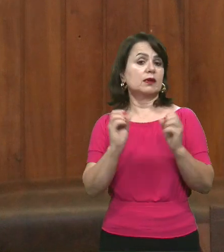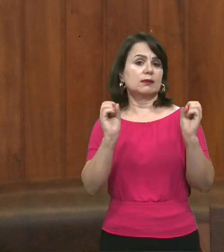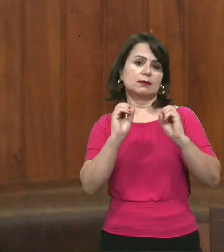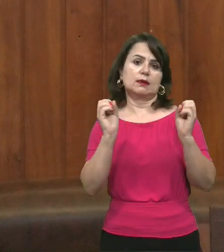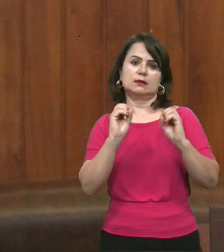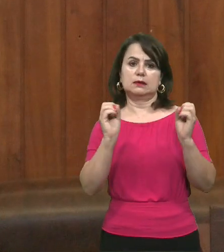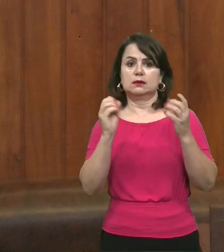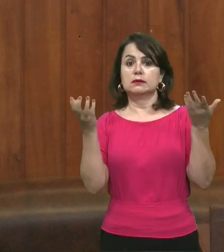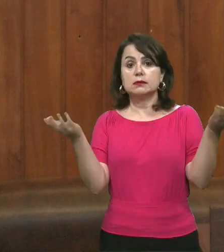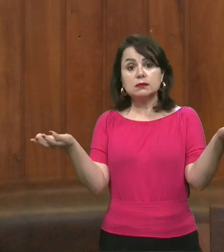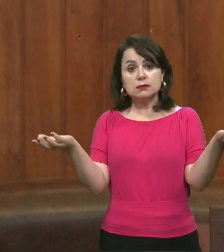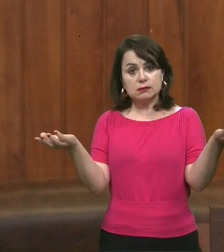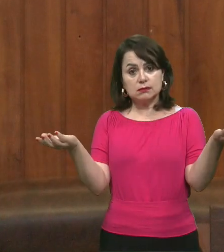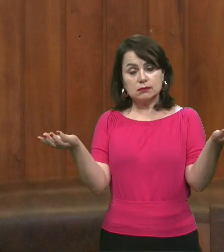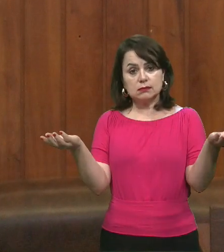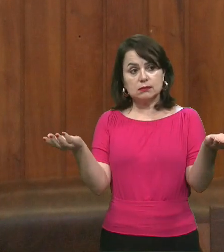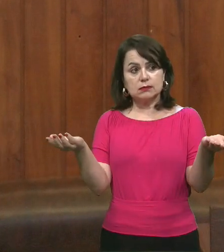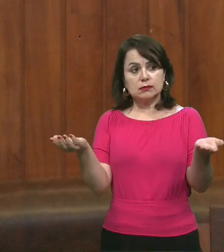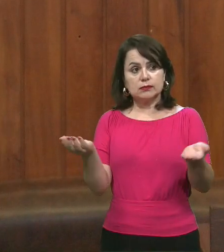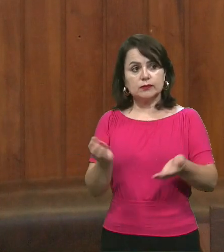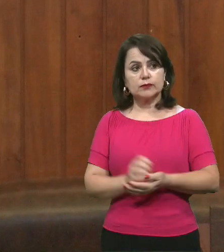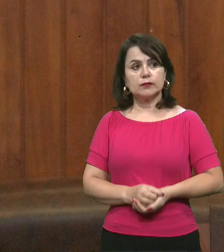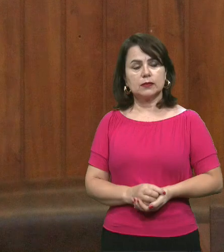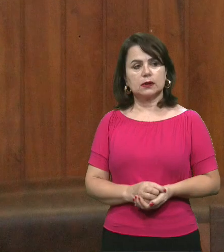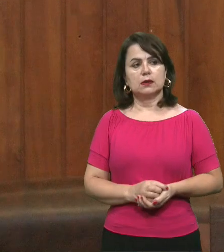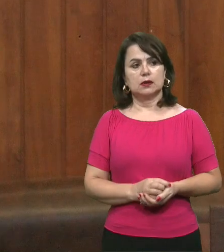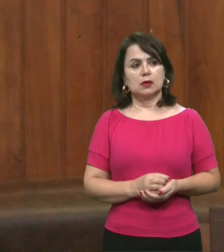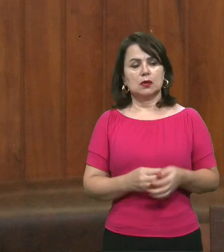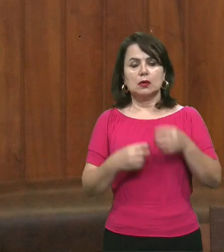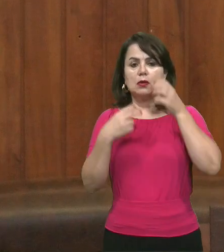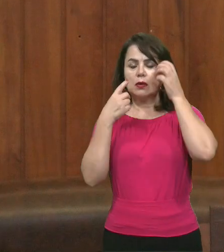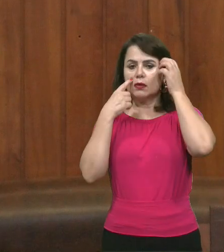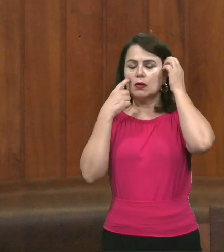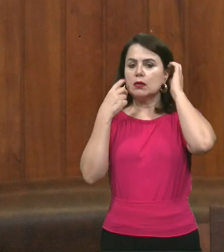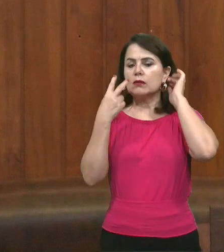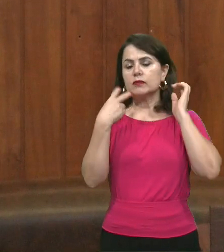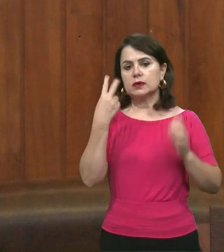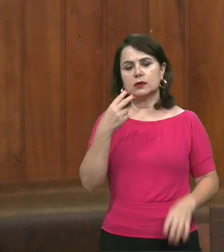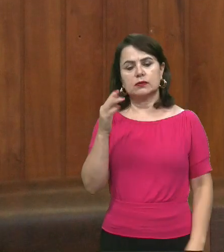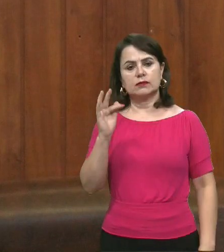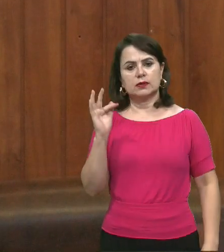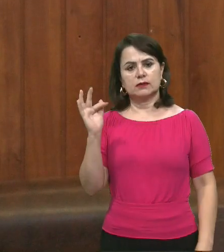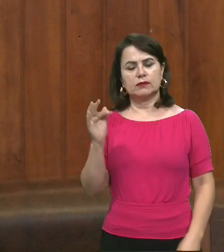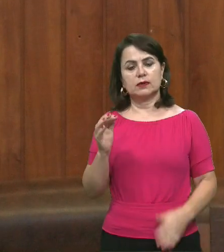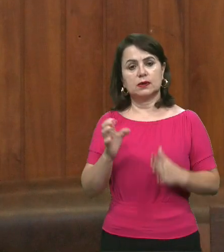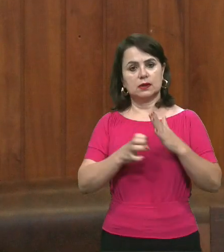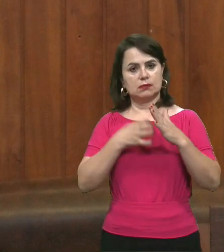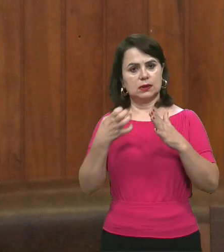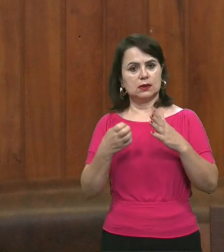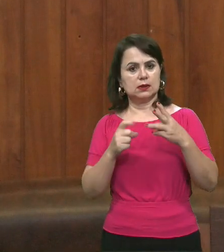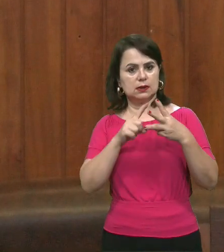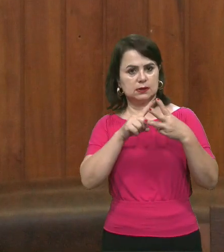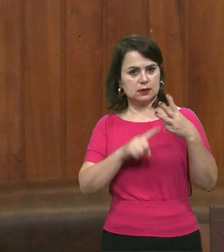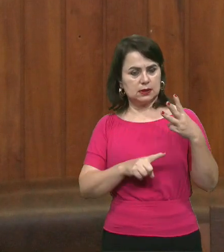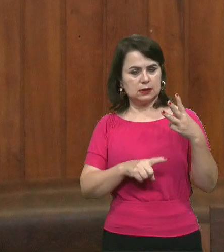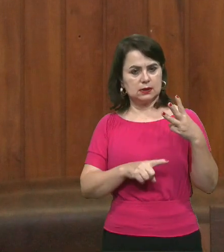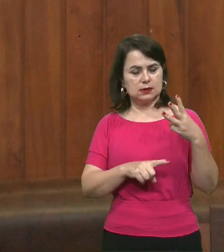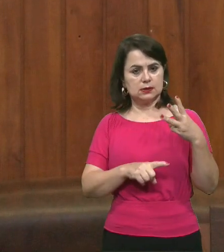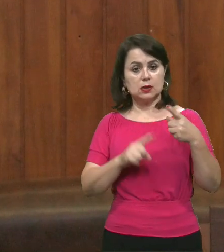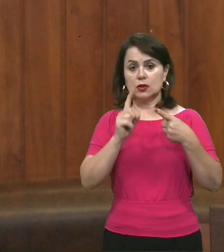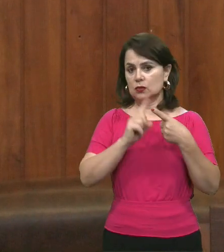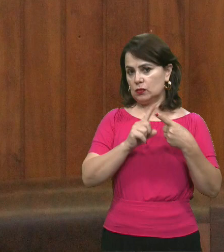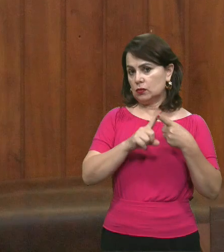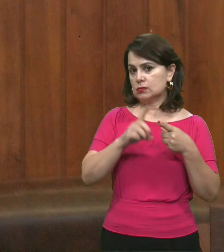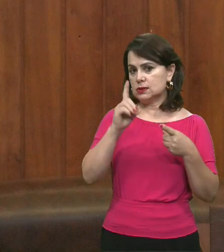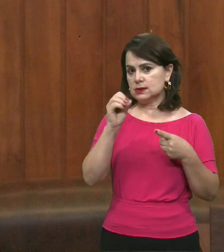básica. Vereador Pfeffer, o senhor teve três emendas, uma de R$100 mil para a CC, crianças e